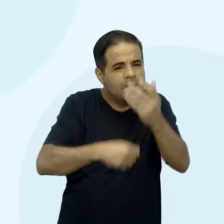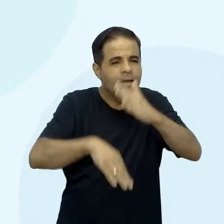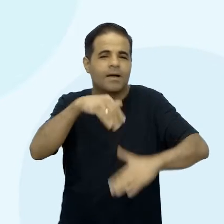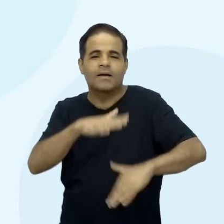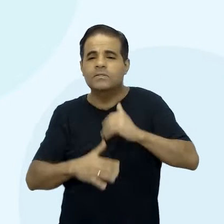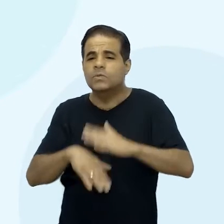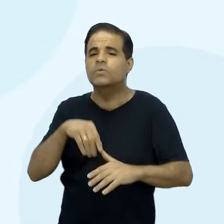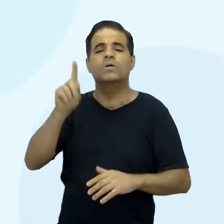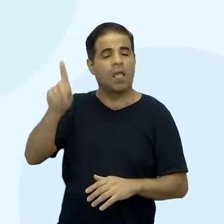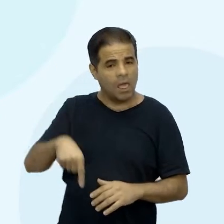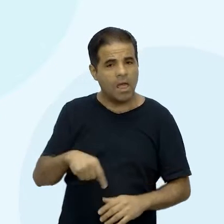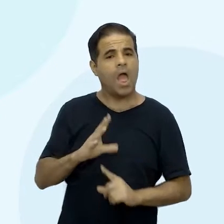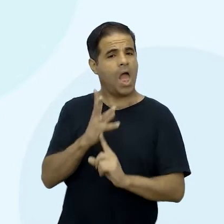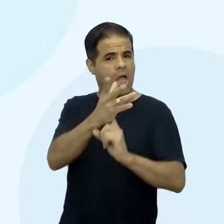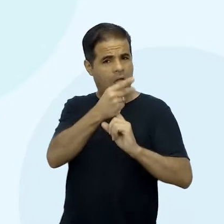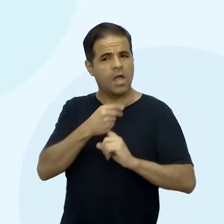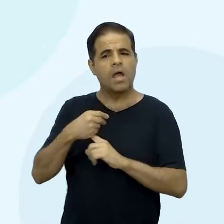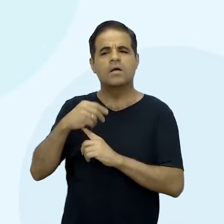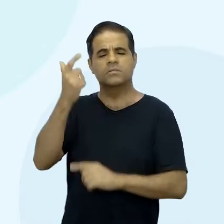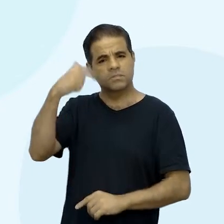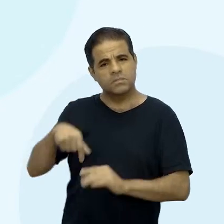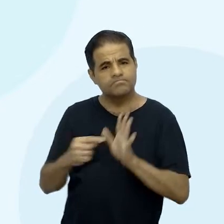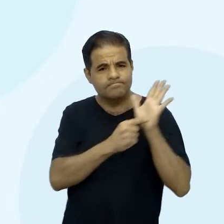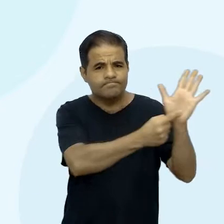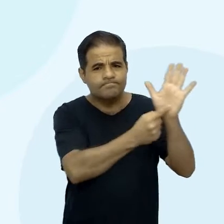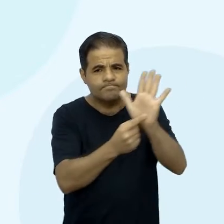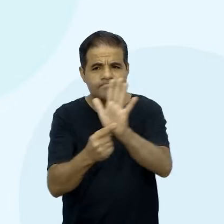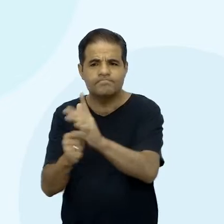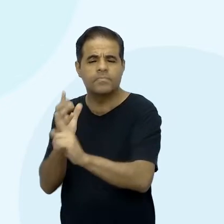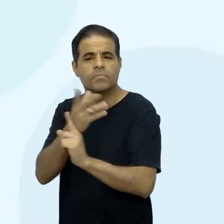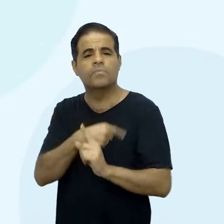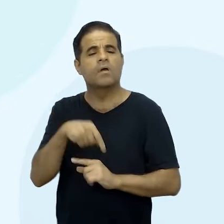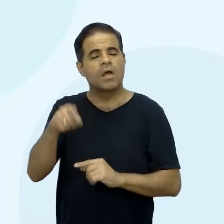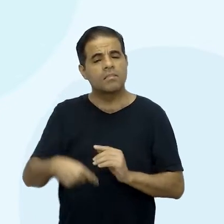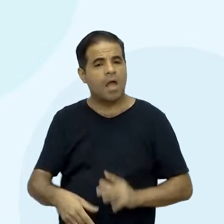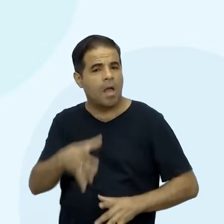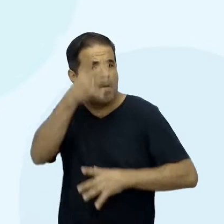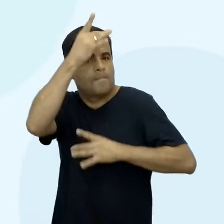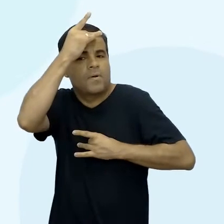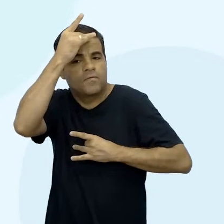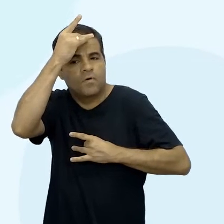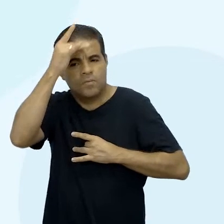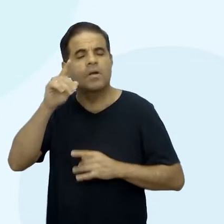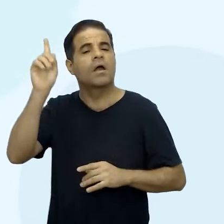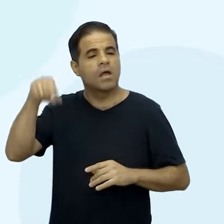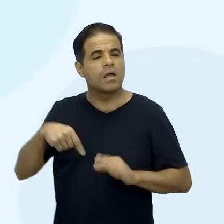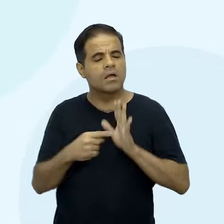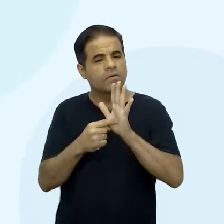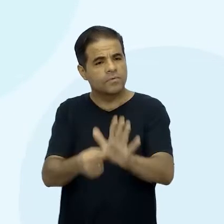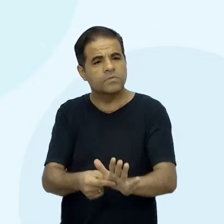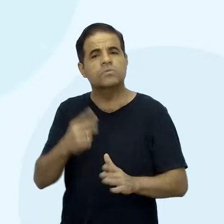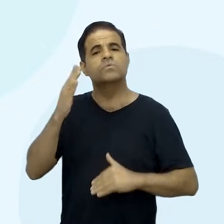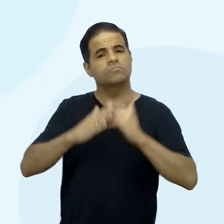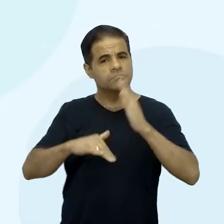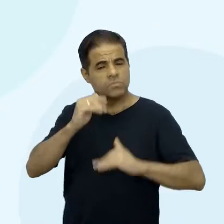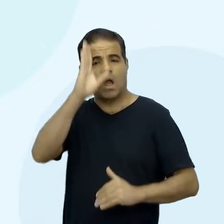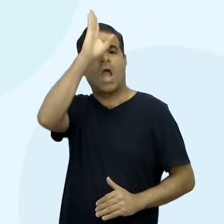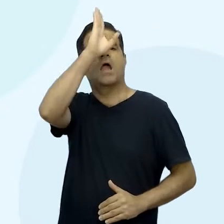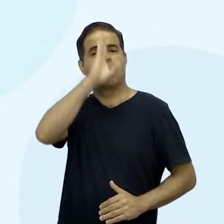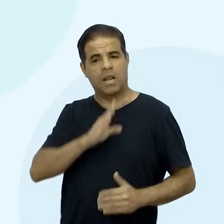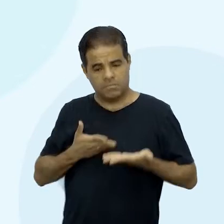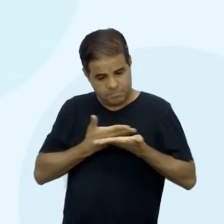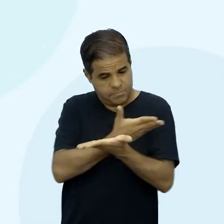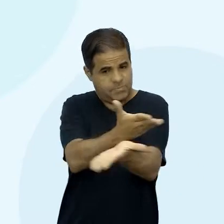obras de arte por meio de suas obras e apresentações artísticas. Então, nessa performance, o artista ofereceu suas obras gratuitamente